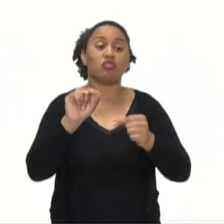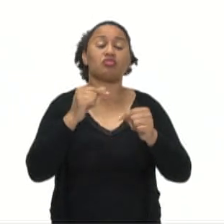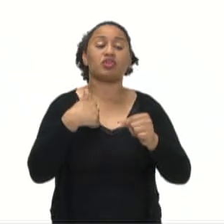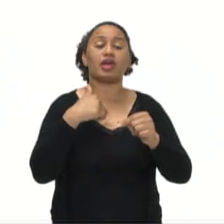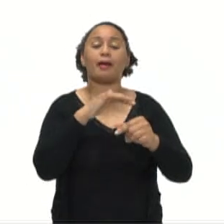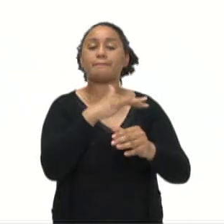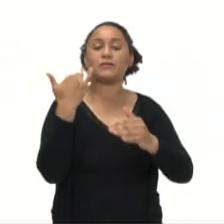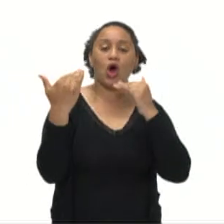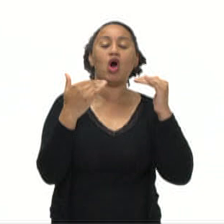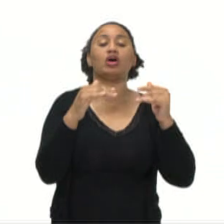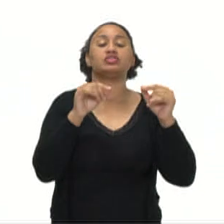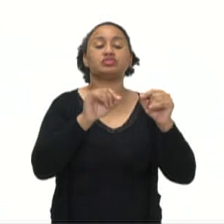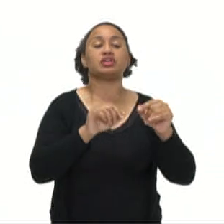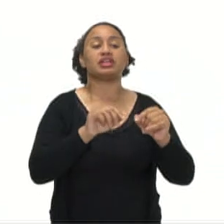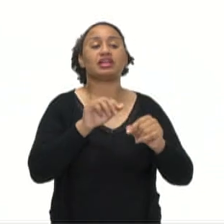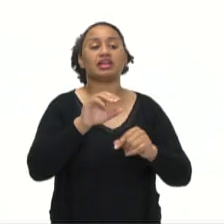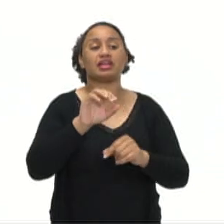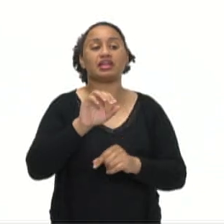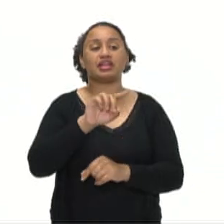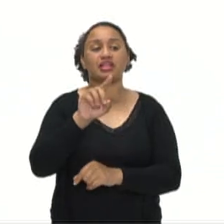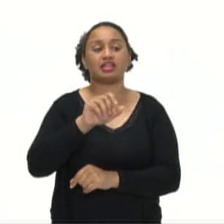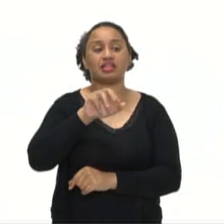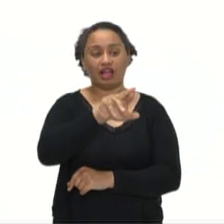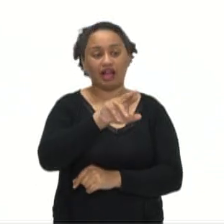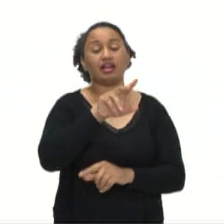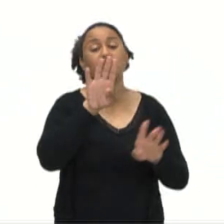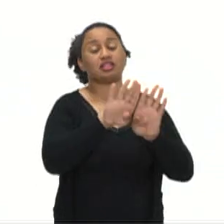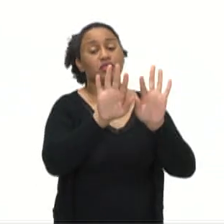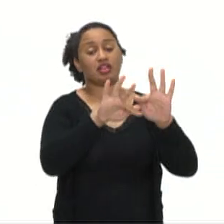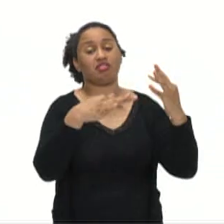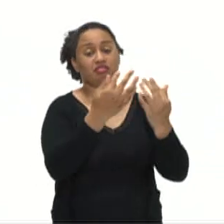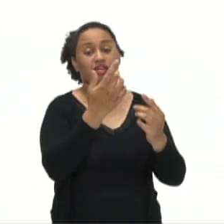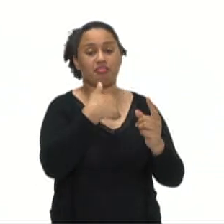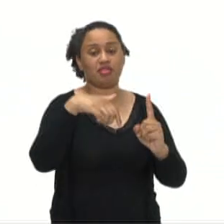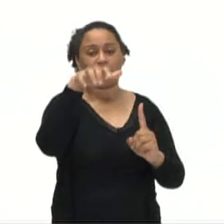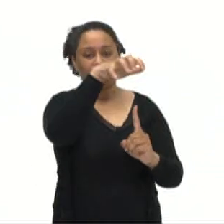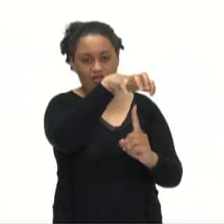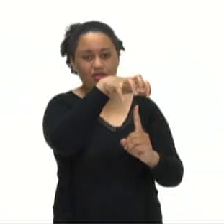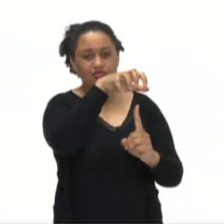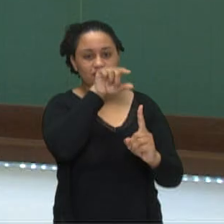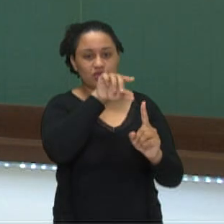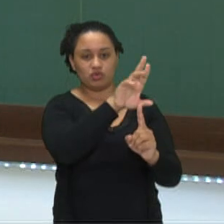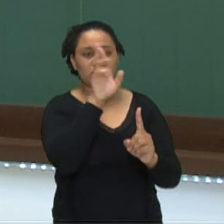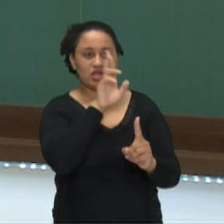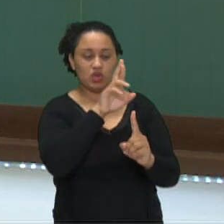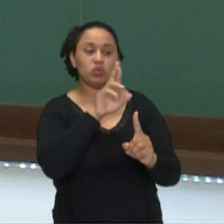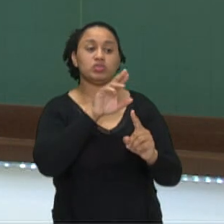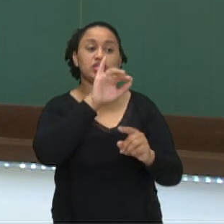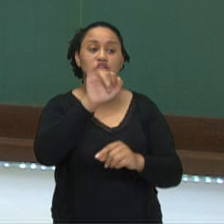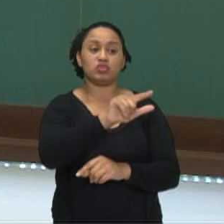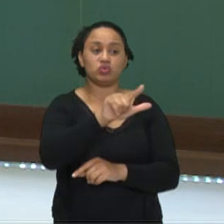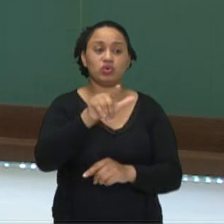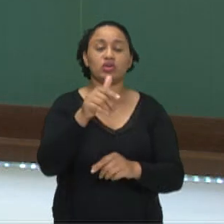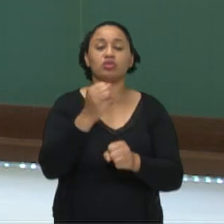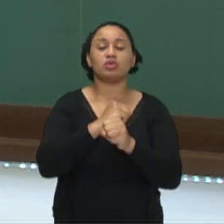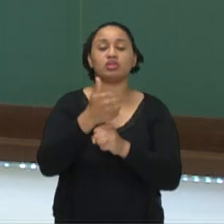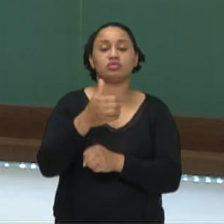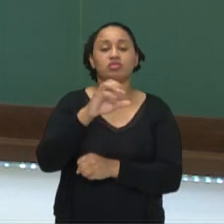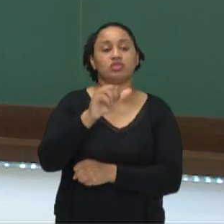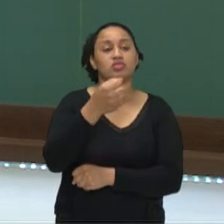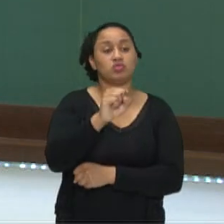execução do Tsar Nicolau II e da família real russa em julho de 1918, uma